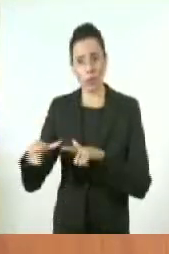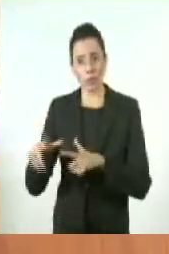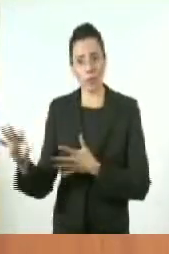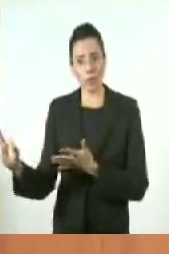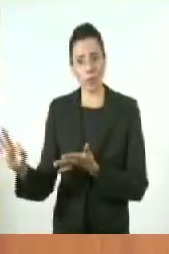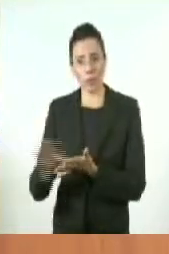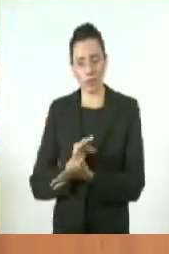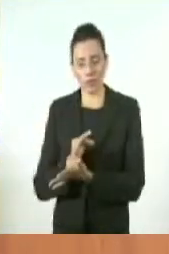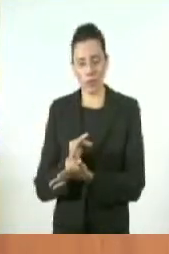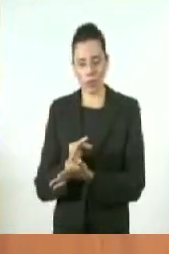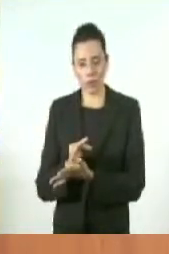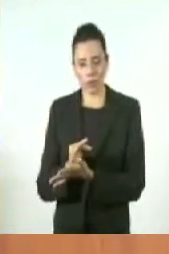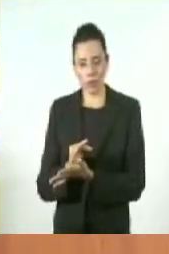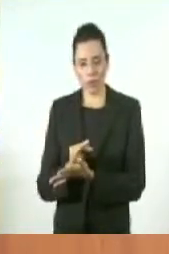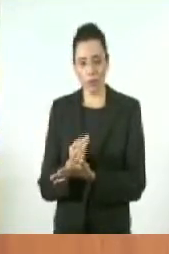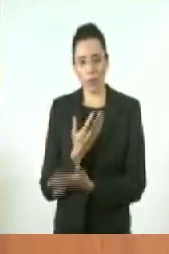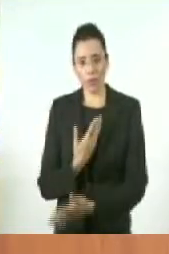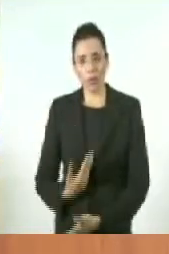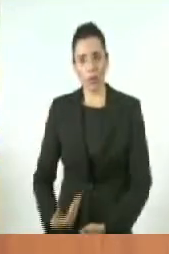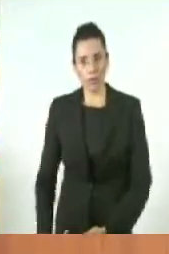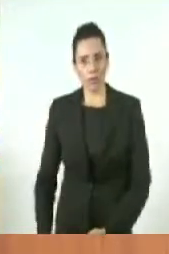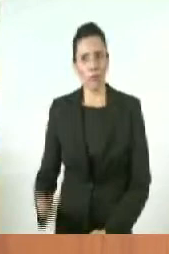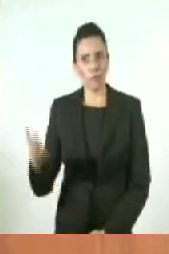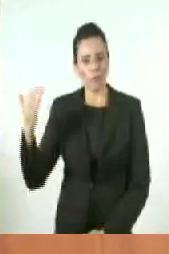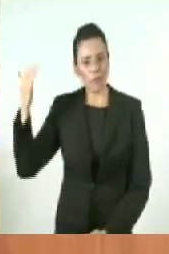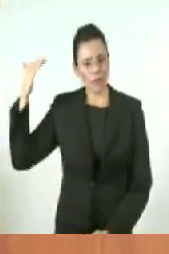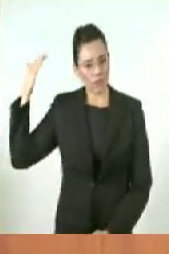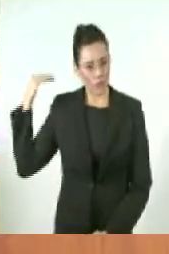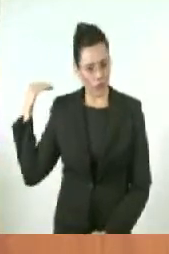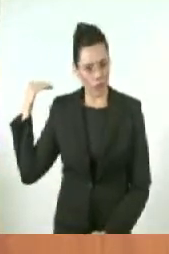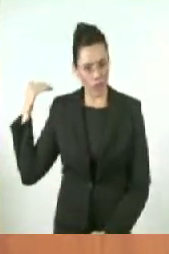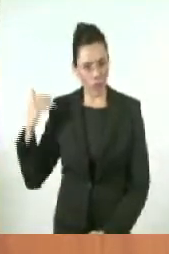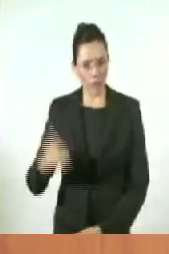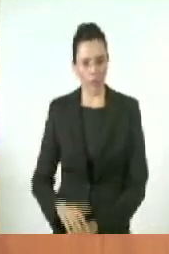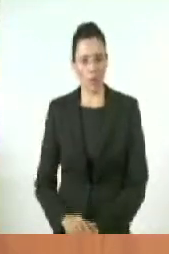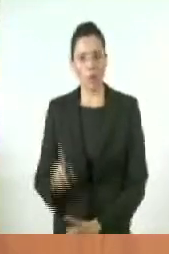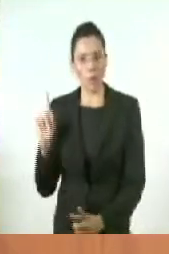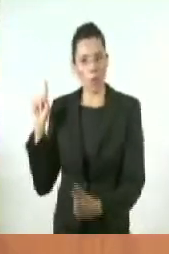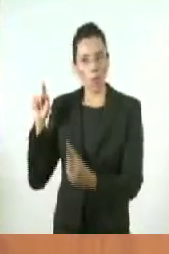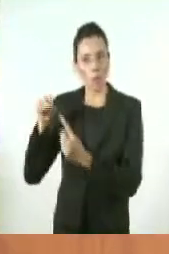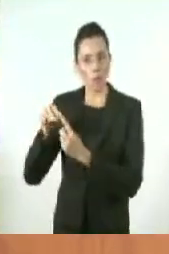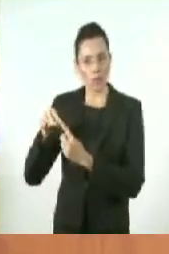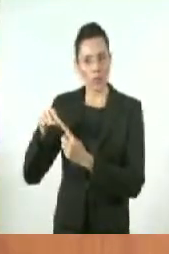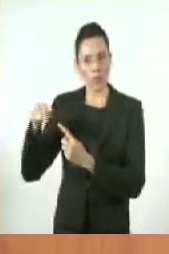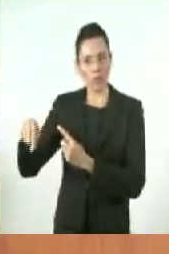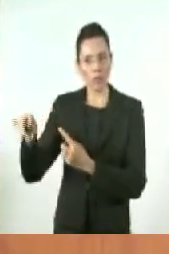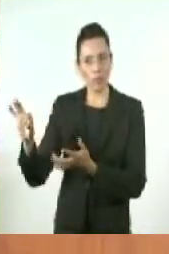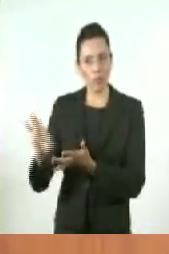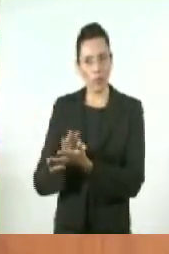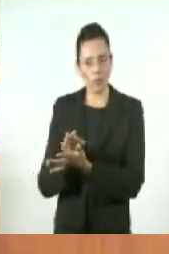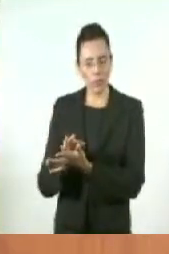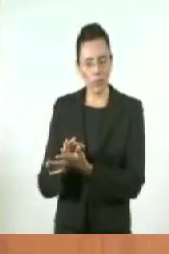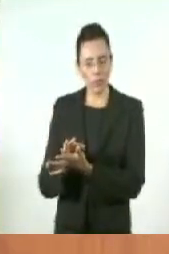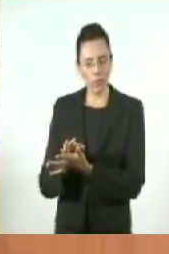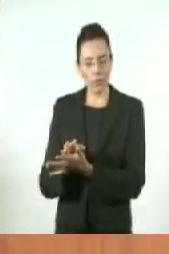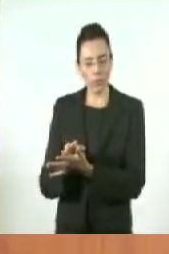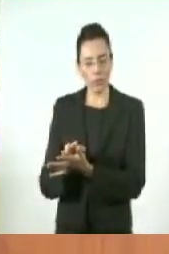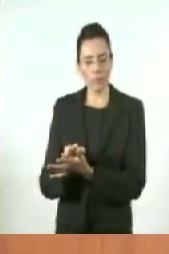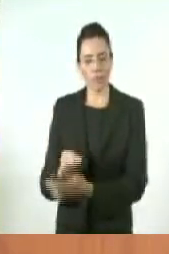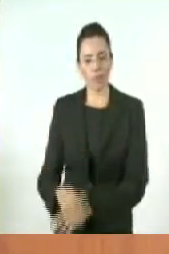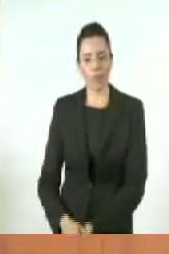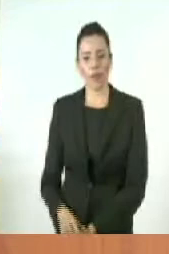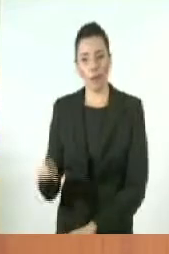a mão de obra no governo passado... Esse objeto desse serviço prestado, contratado pela